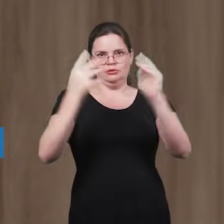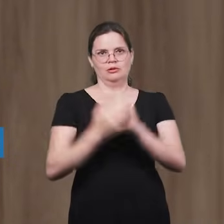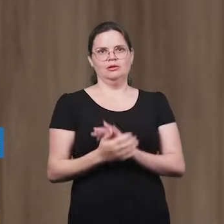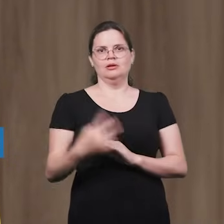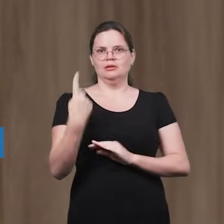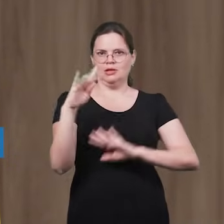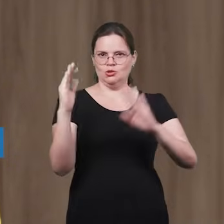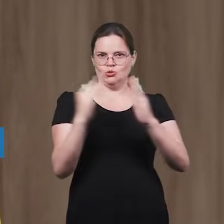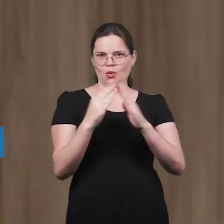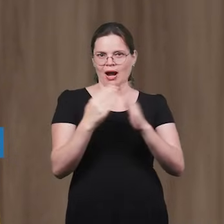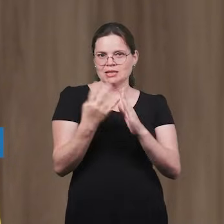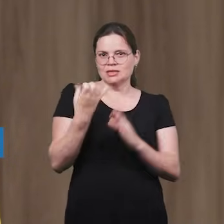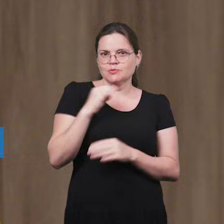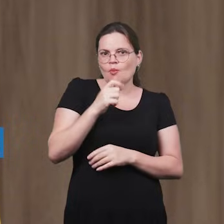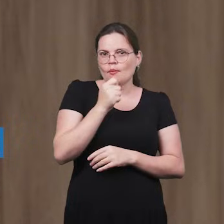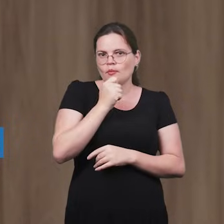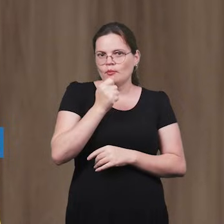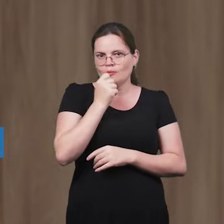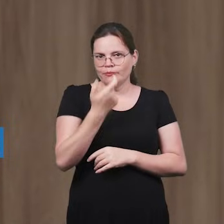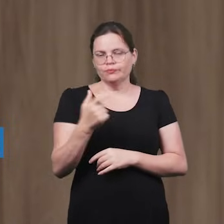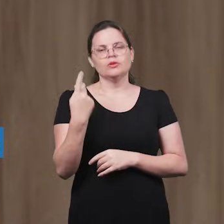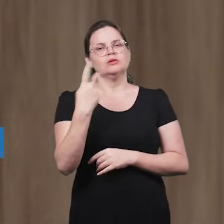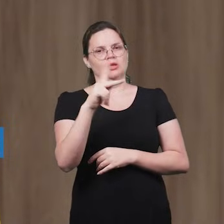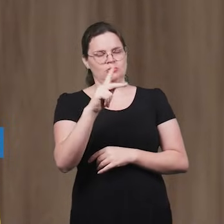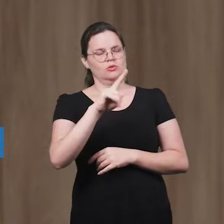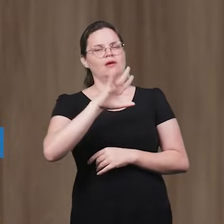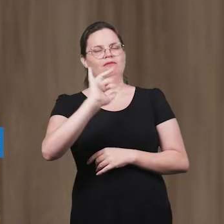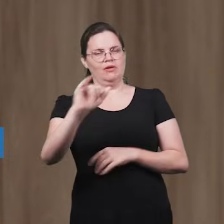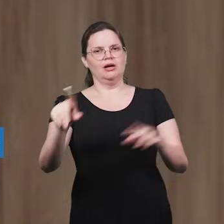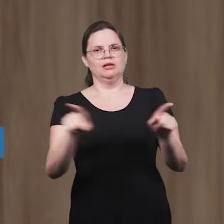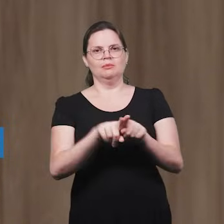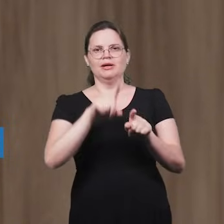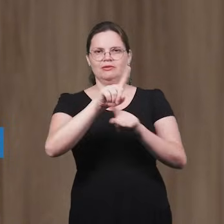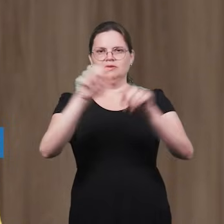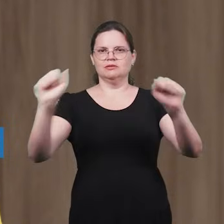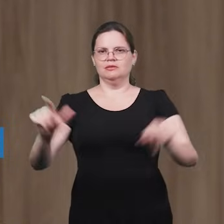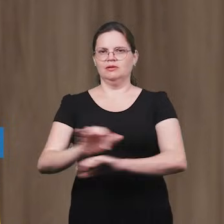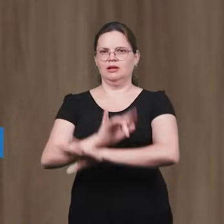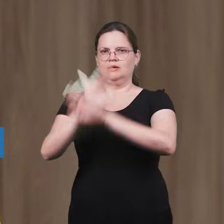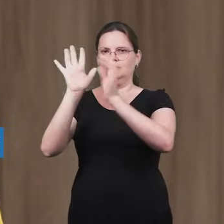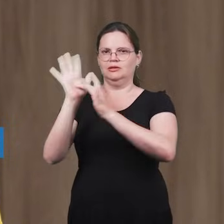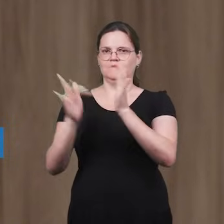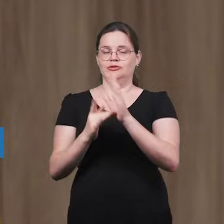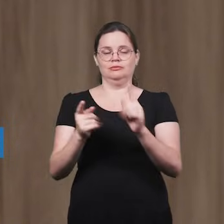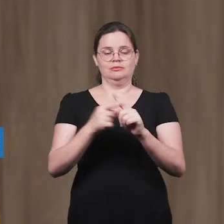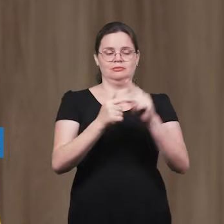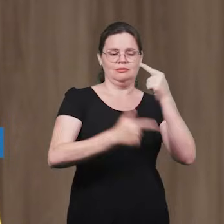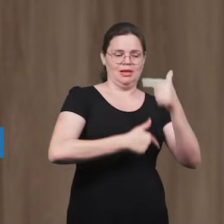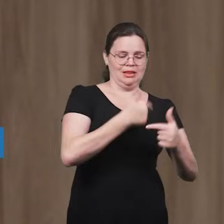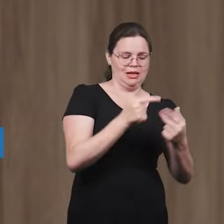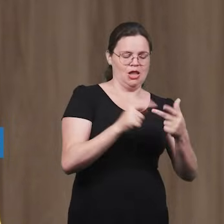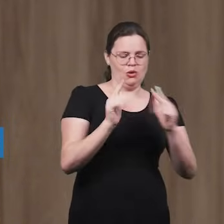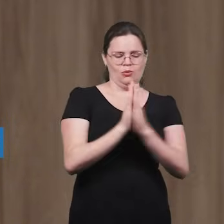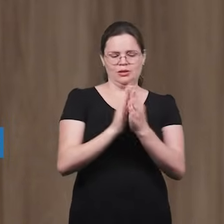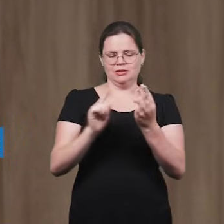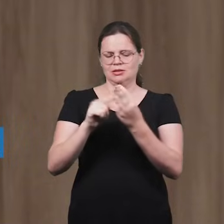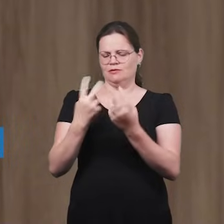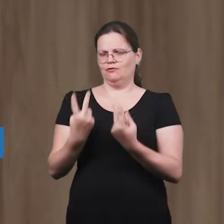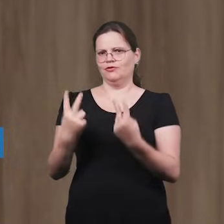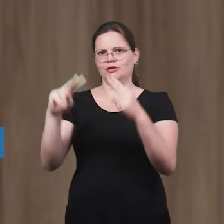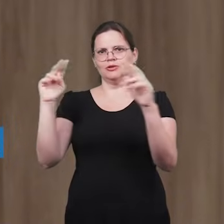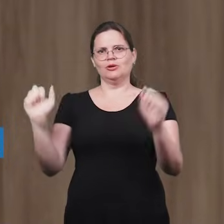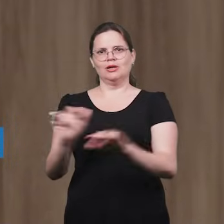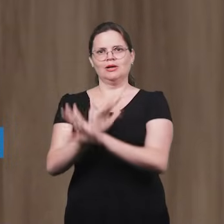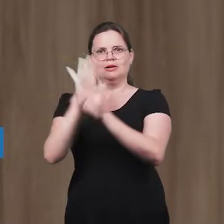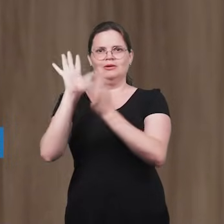vitória ainda não chegou, ela vai chegar. E você vai dizer glória a Jesus, batalha, oração, vitória, glória a